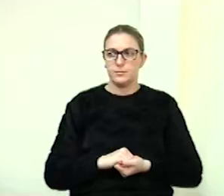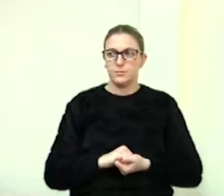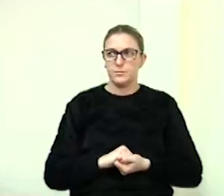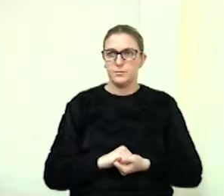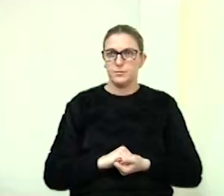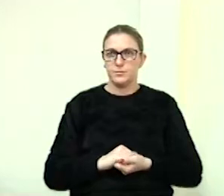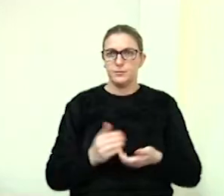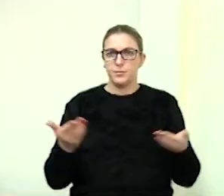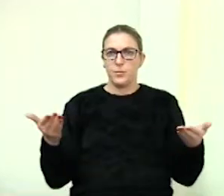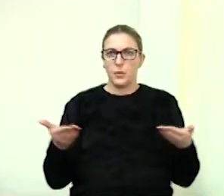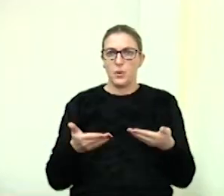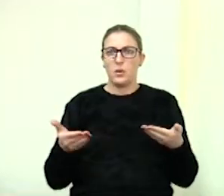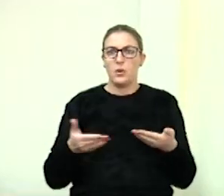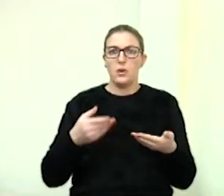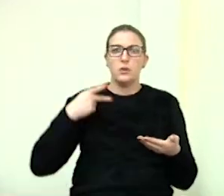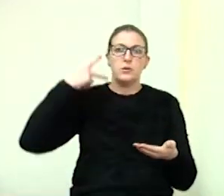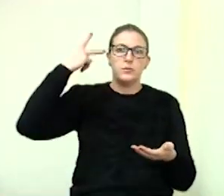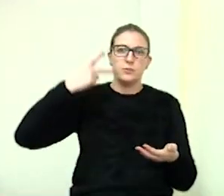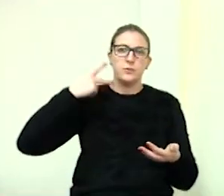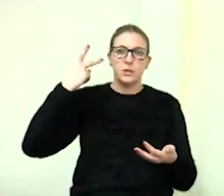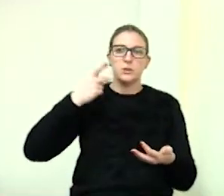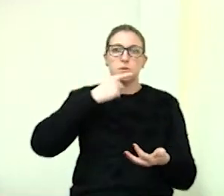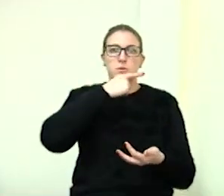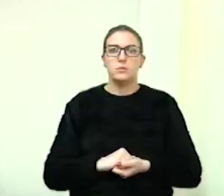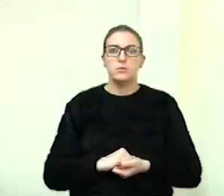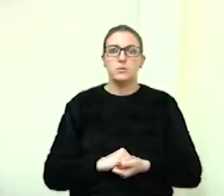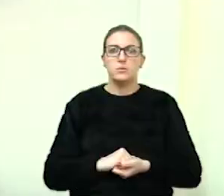Com a palavra, então, o vereador Claudemir de Araújo.